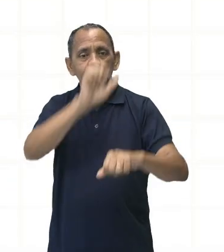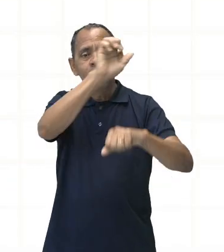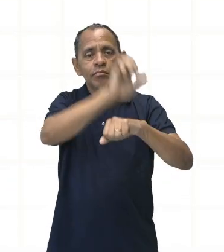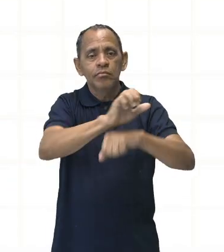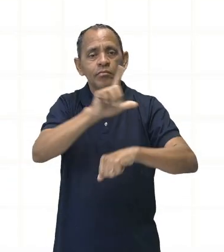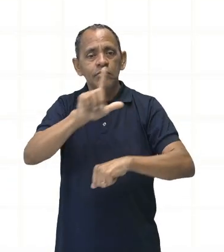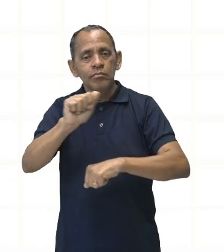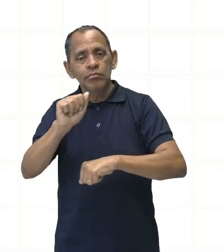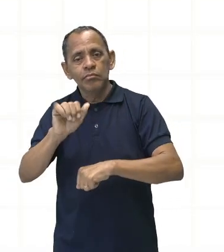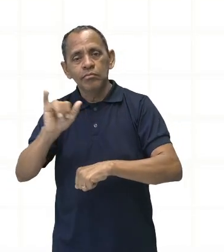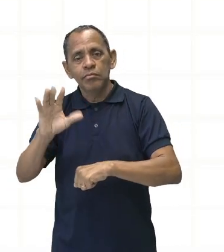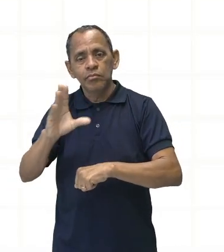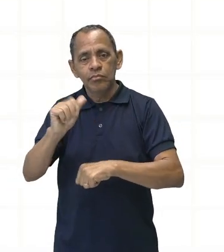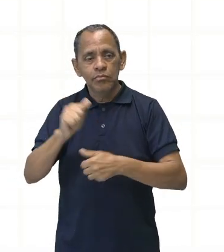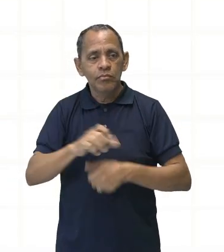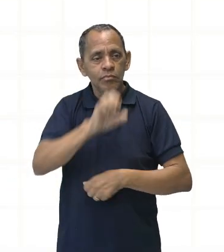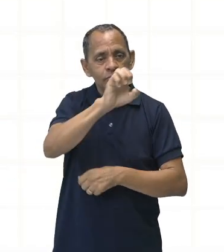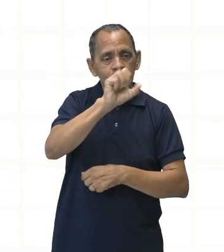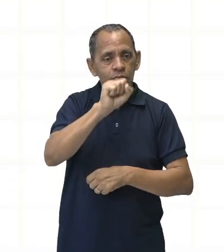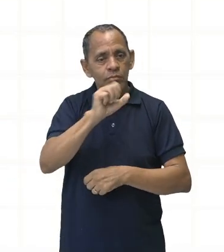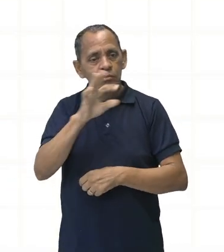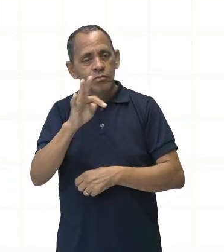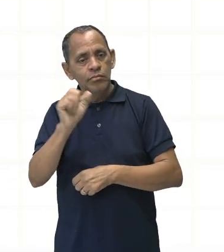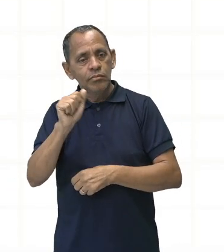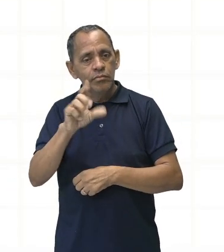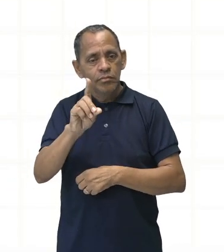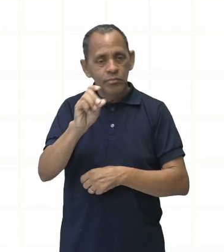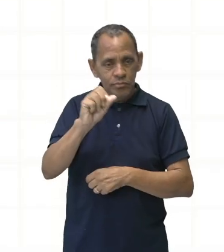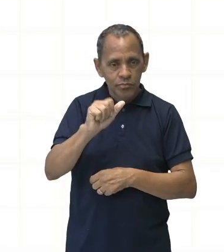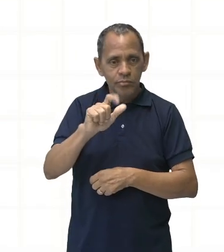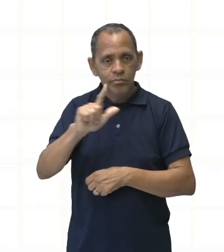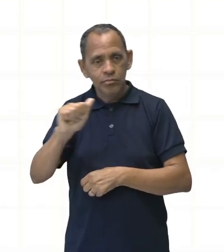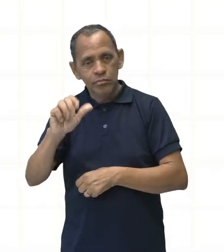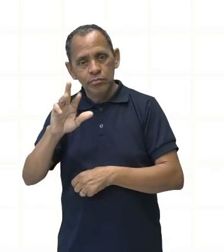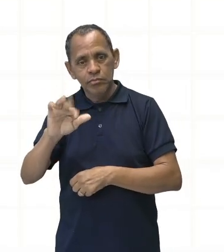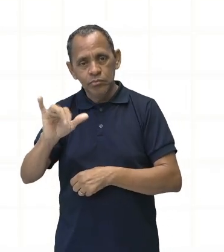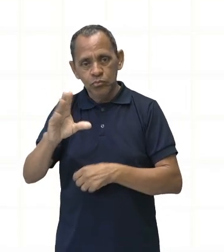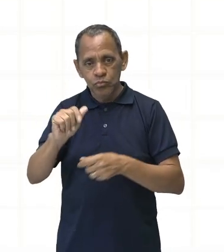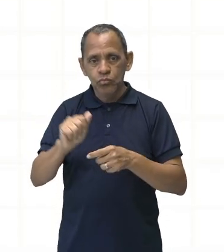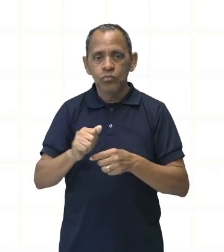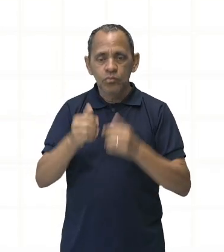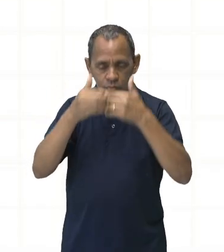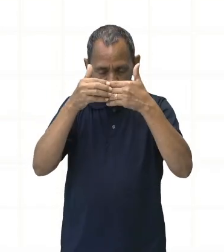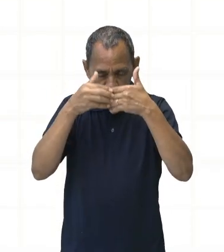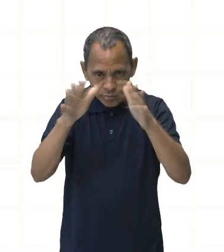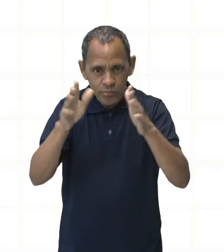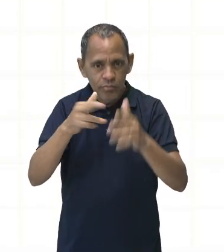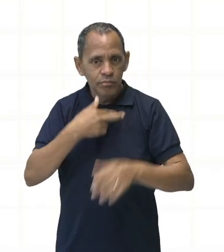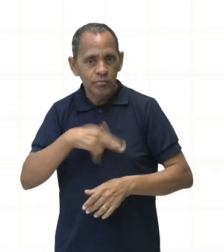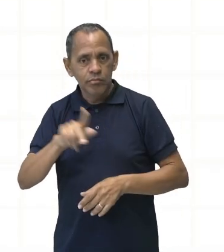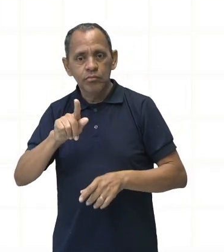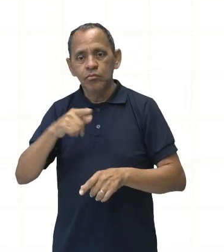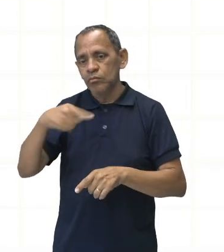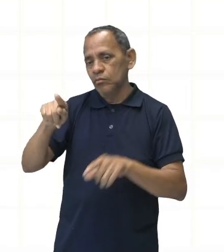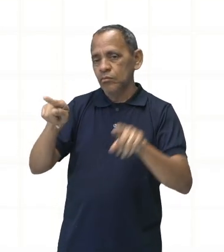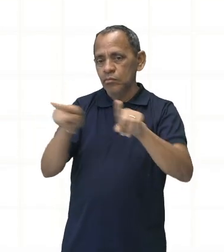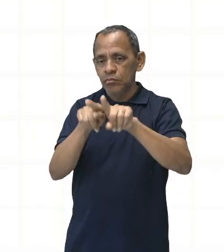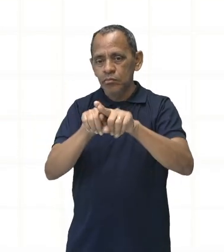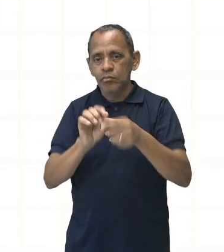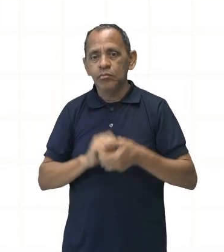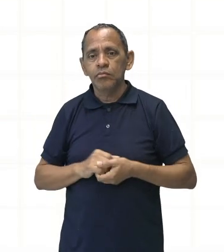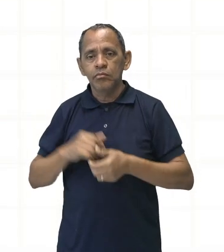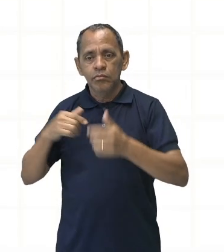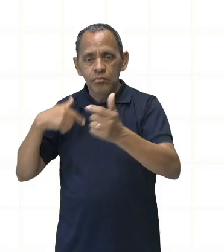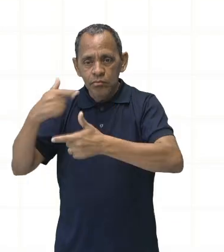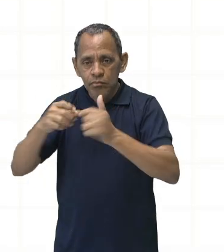a prática religiosa de outras manifestações religiosas, e também o trabalho livre vai ser